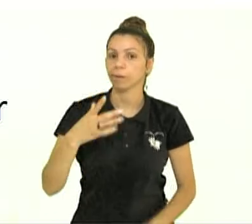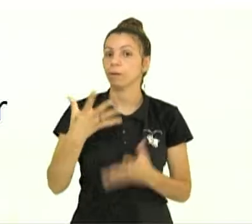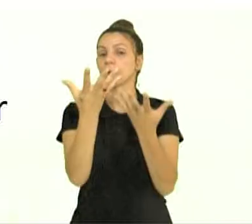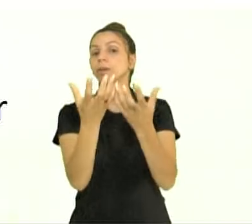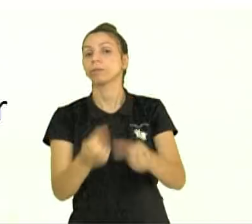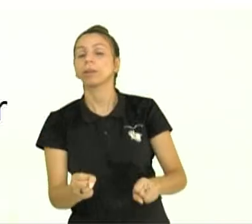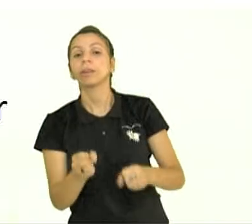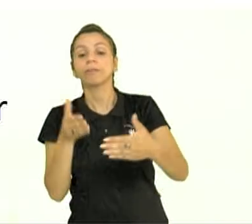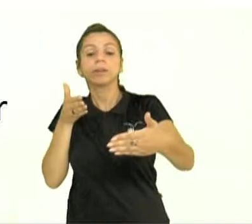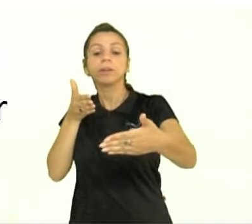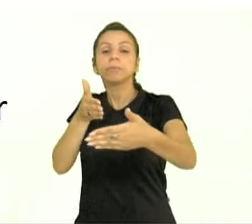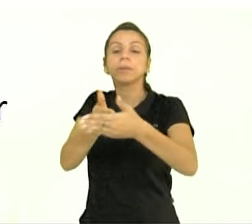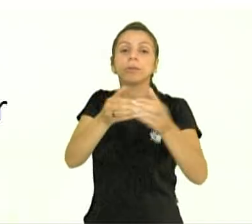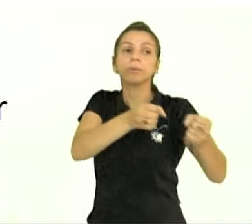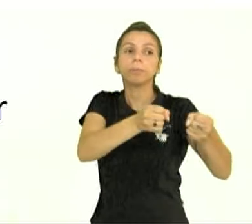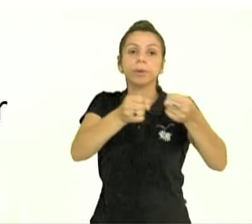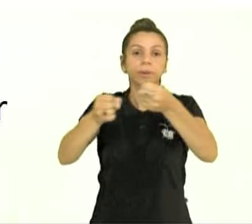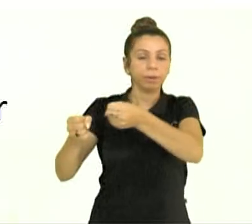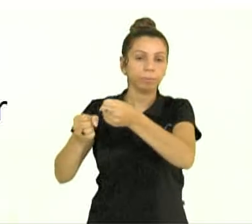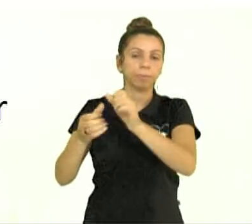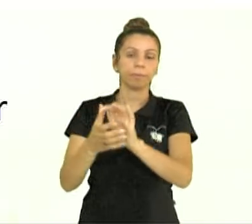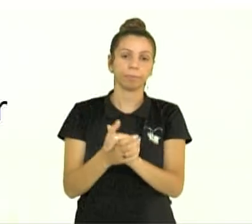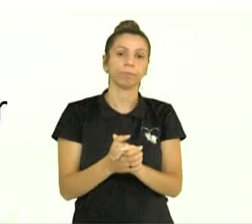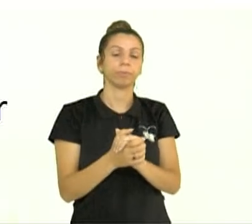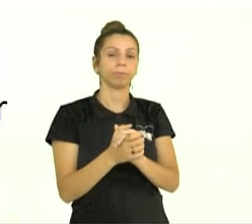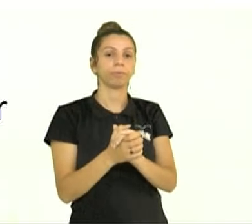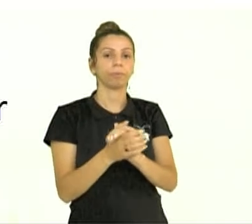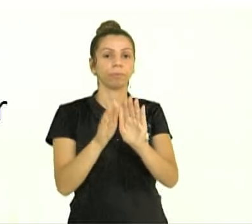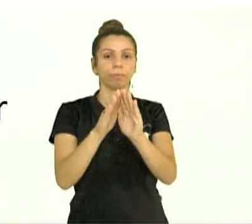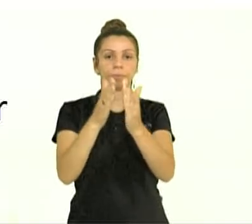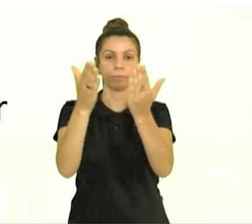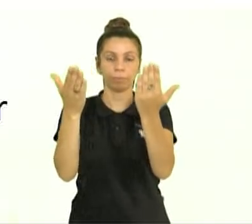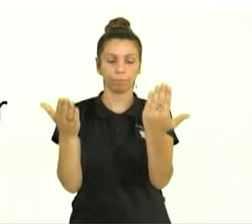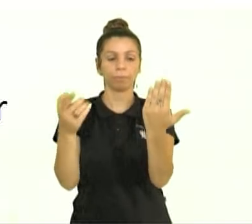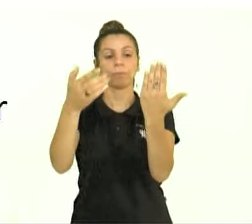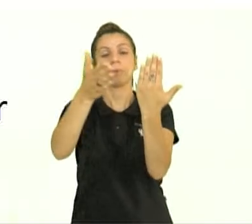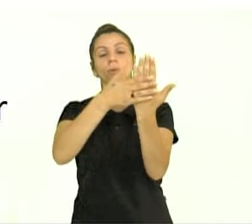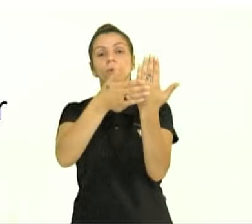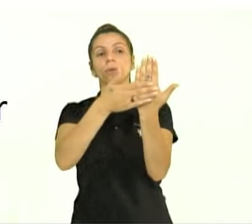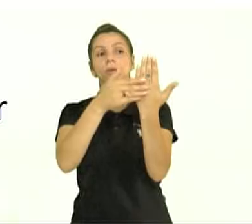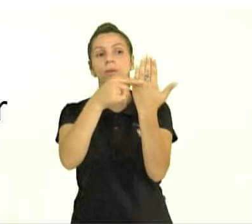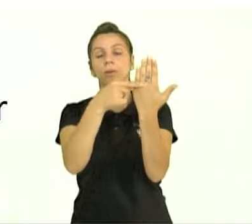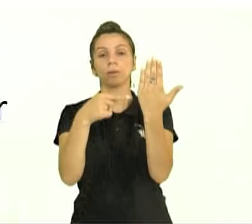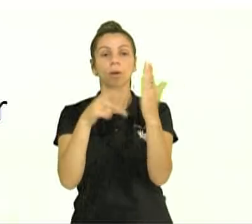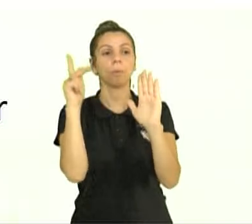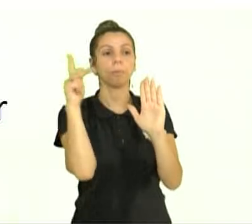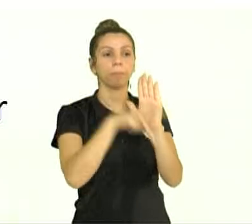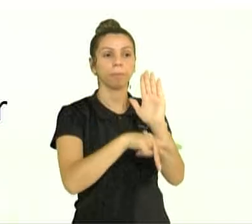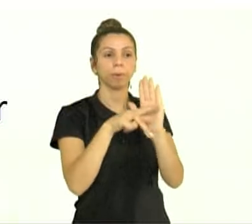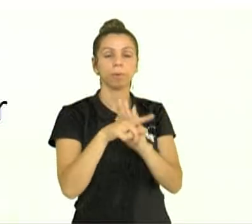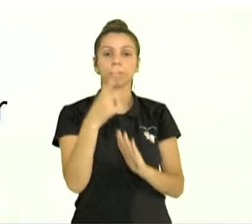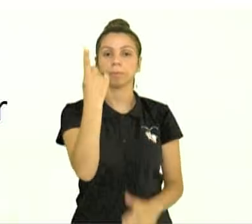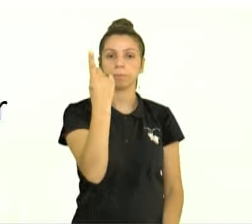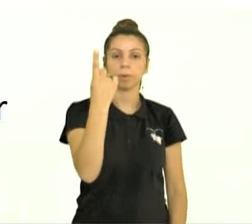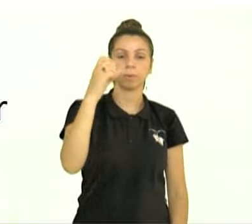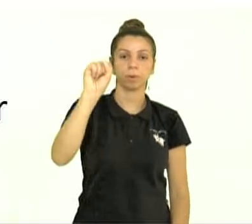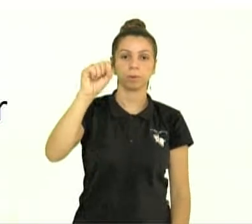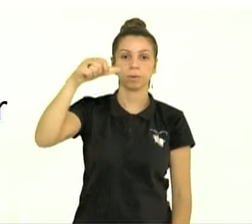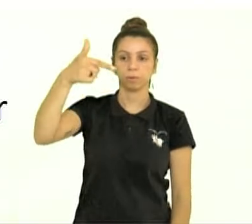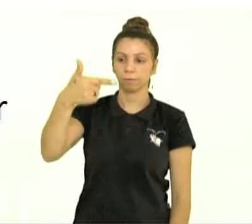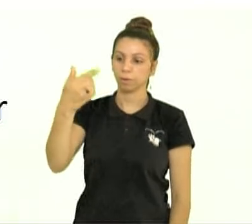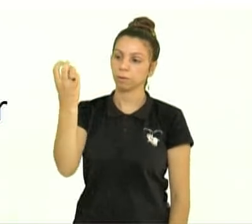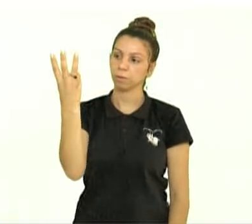seu poder. Essa aqui é uma capa do projeto de 1823, então teve um projeto, professor, em 1823, mas ele